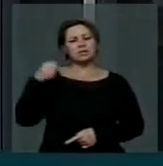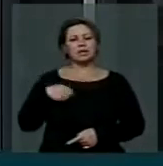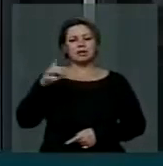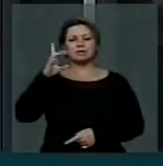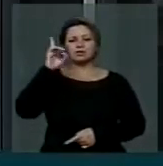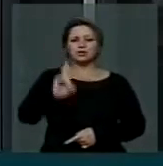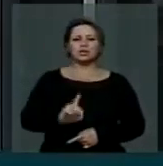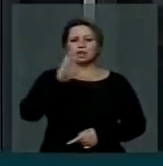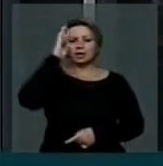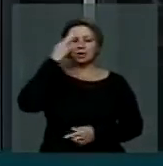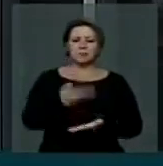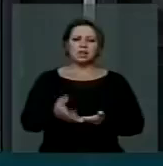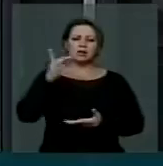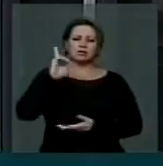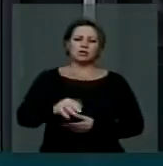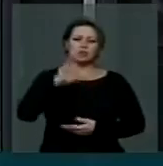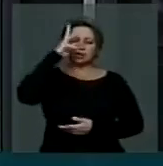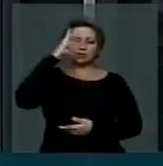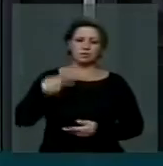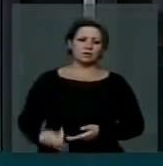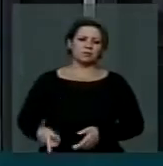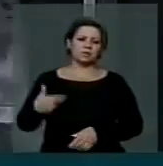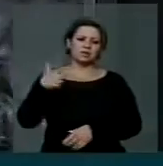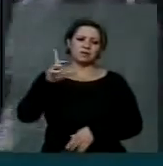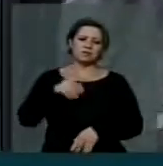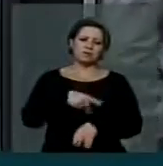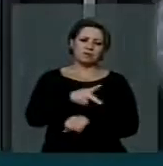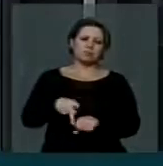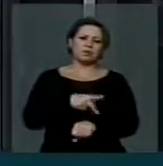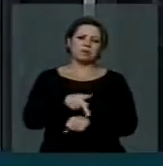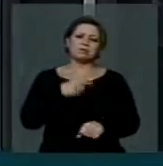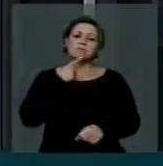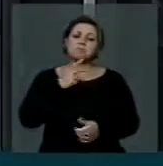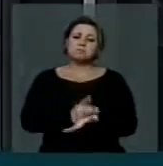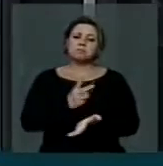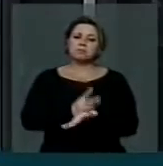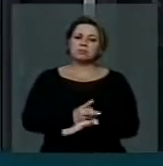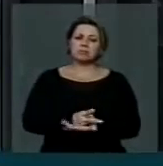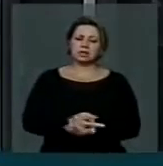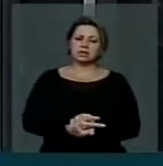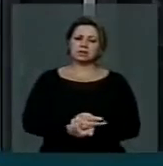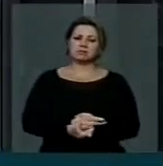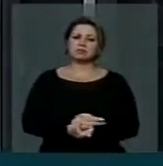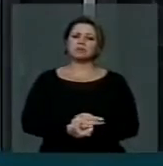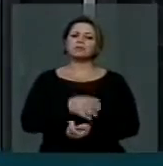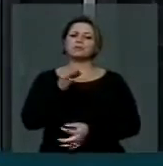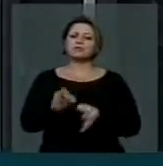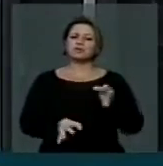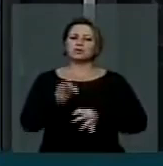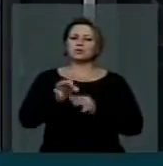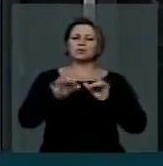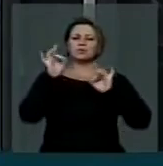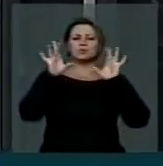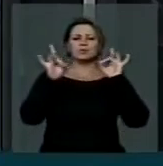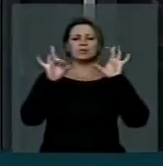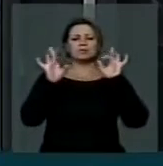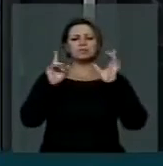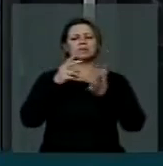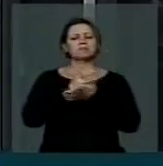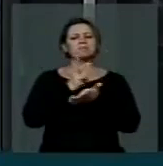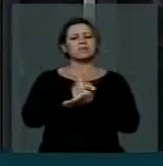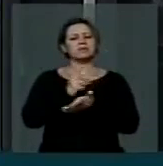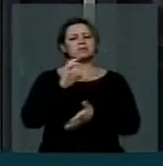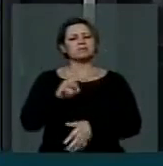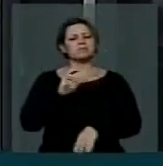sujeitos a julgamento em instâncias internacionais. Ainda que especiais e, portanto, temporários, aqueles